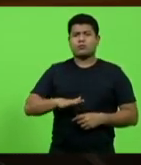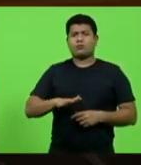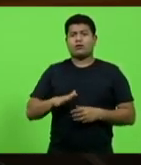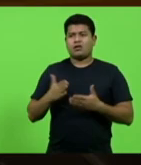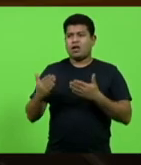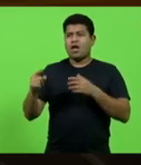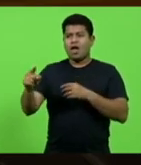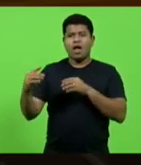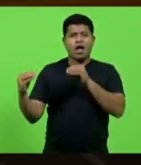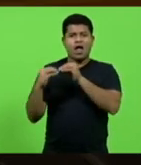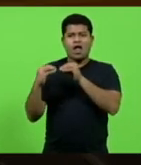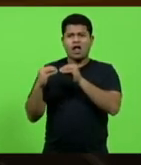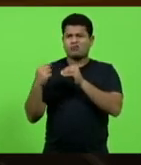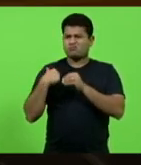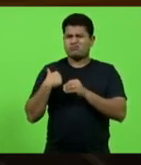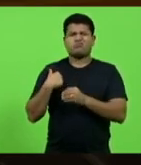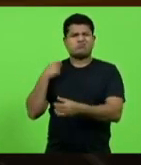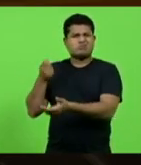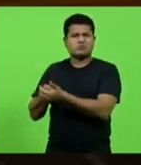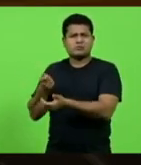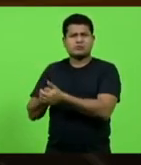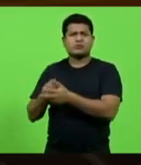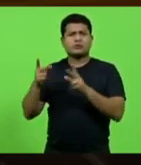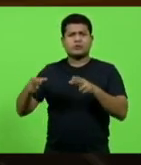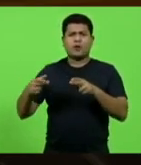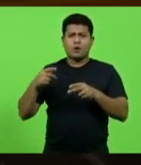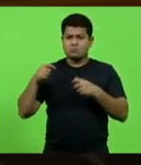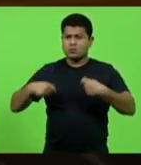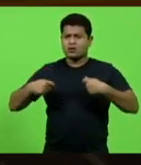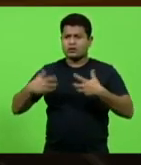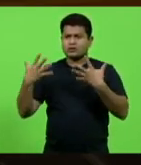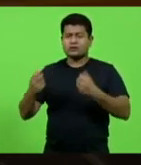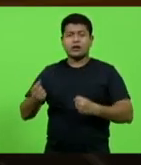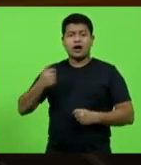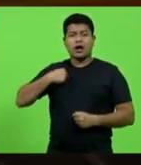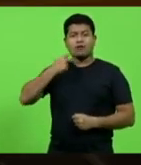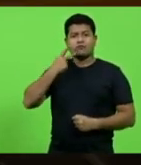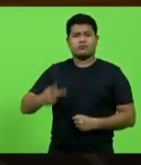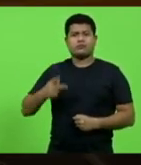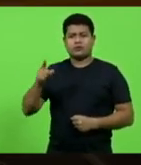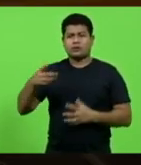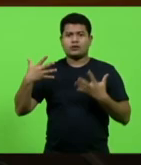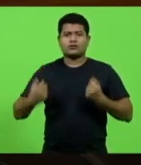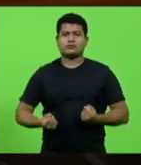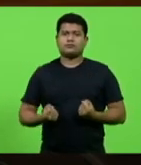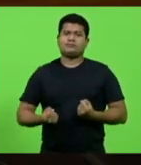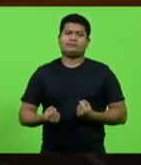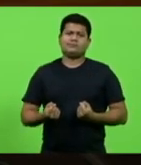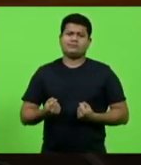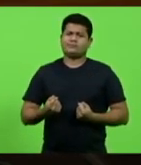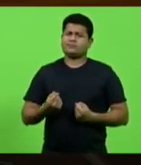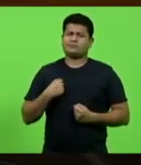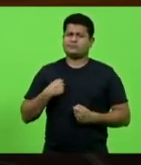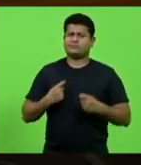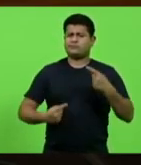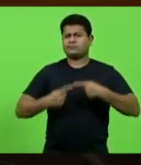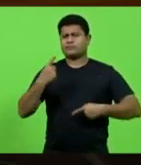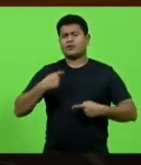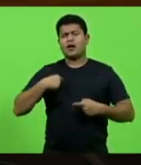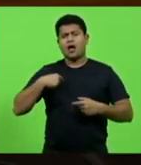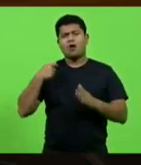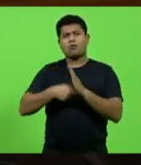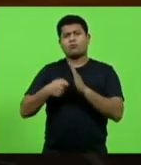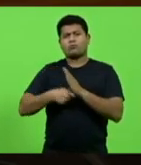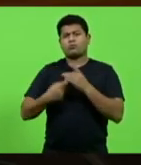que nós não gostamos. Eu não compactuo dessa visão e luto contra isso, como falei. A minha atuação é justamente